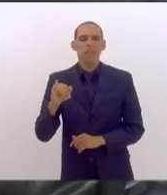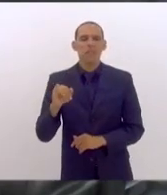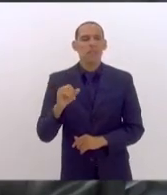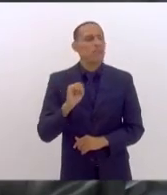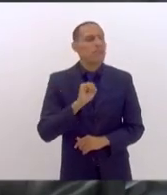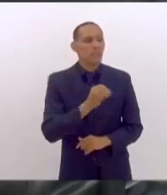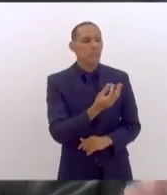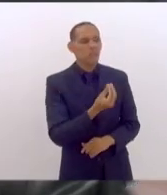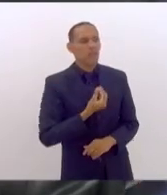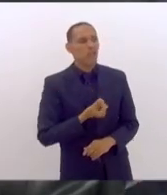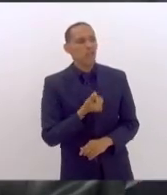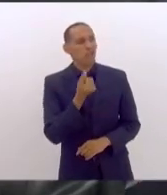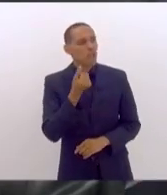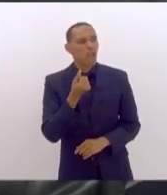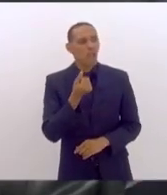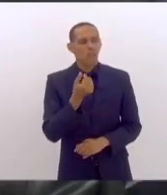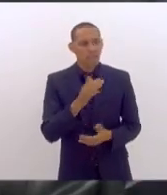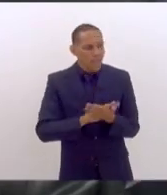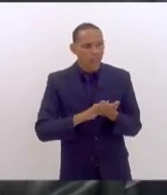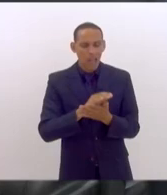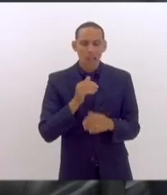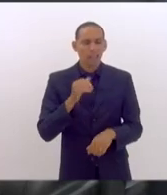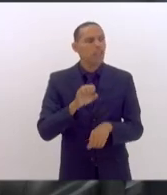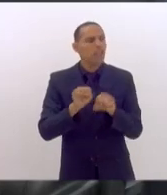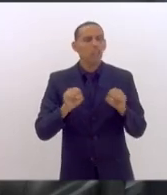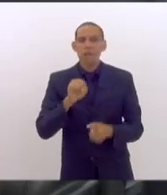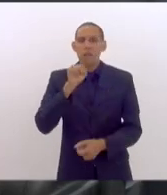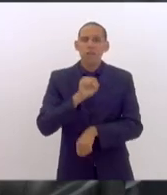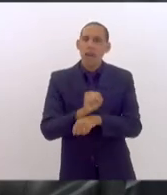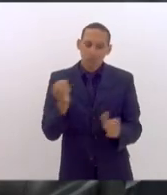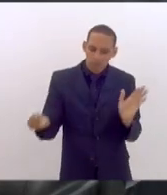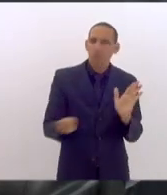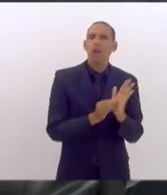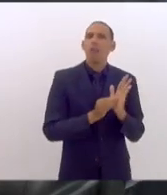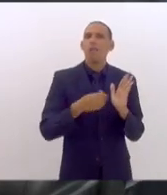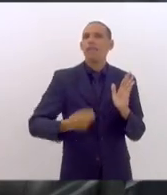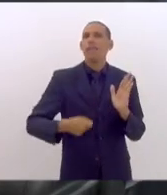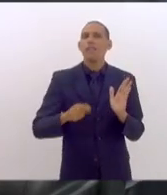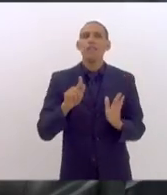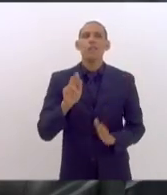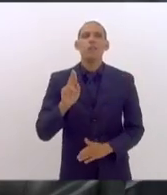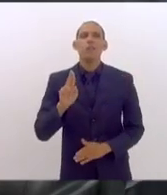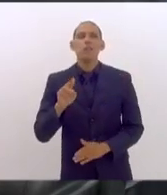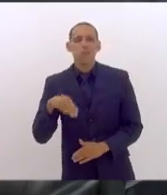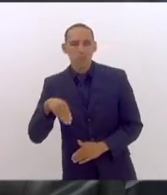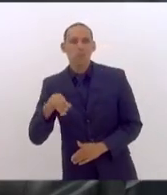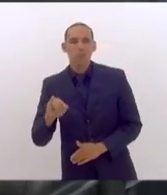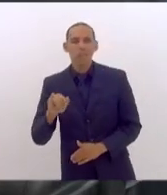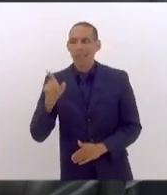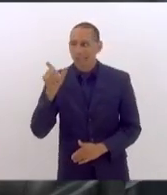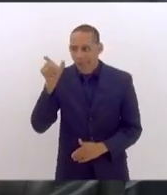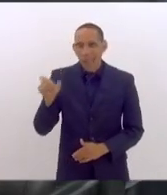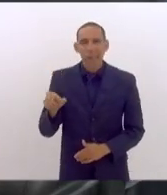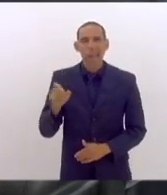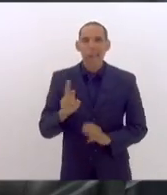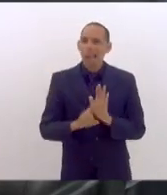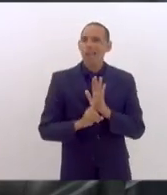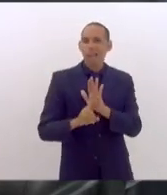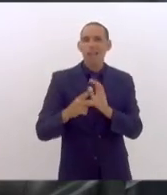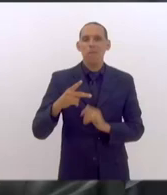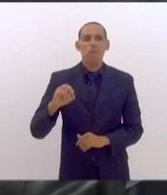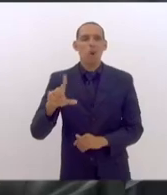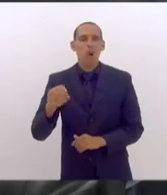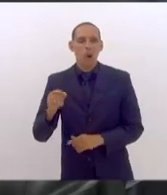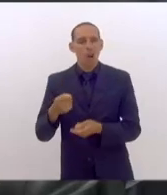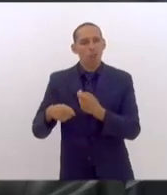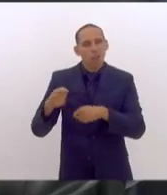se não me repassar recursos para o sistema tem que ter isso no capítulo aqui que a gumi que a representante do Polo né pastor